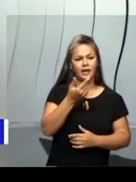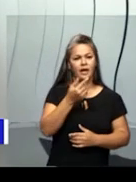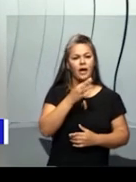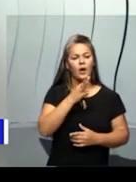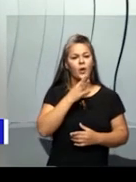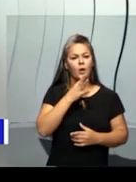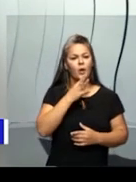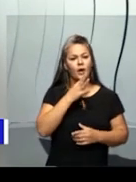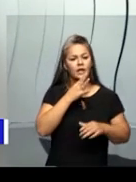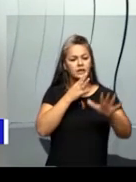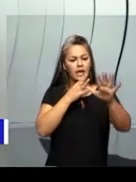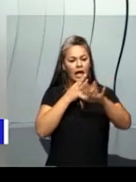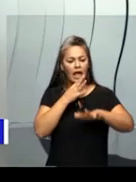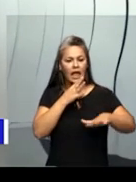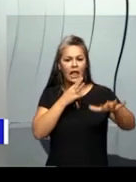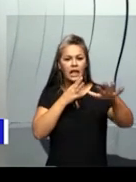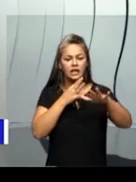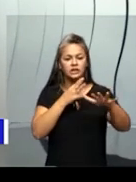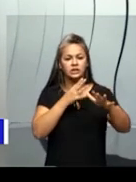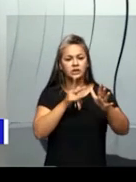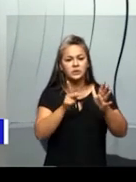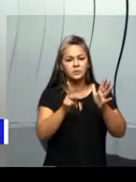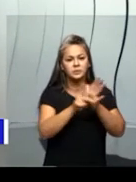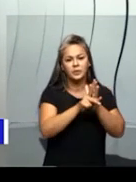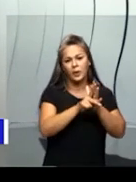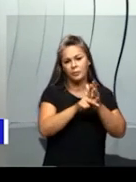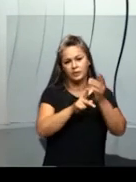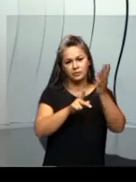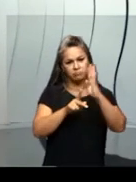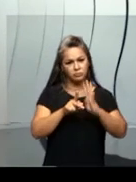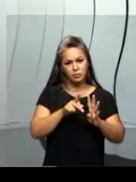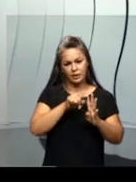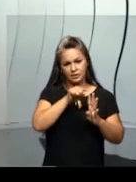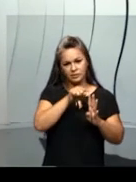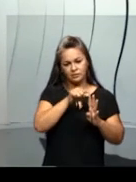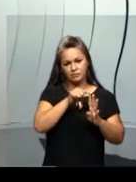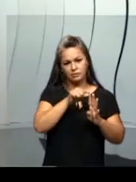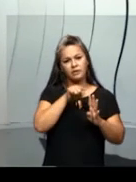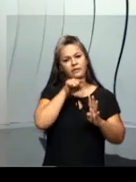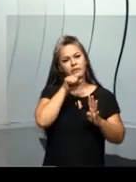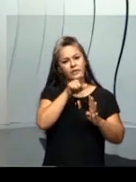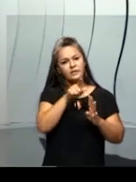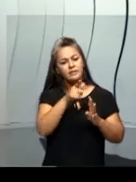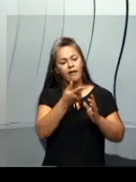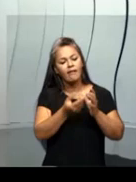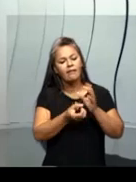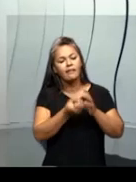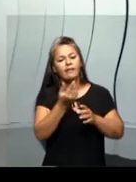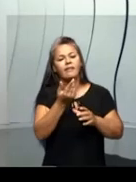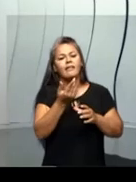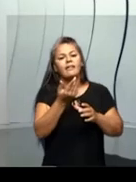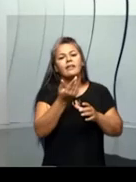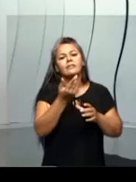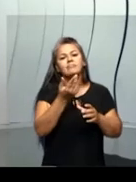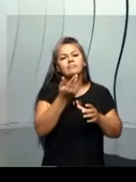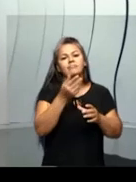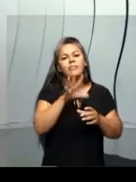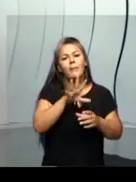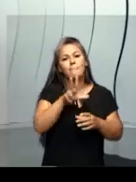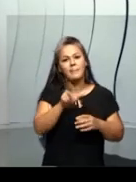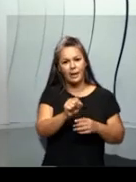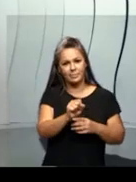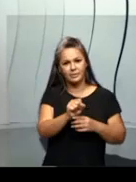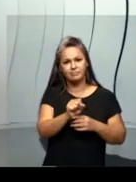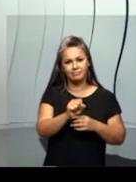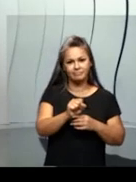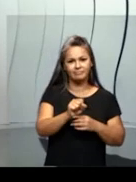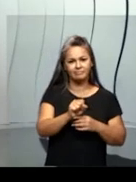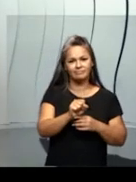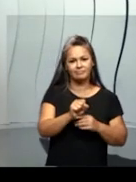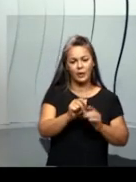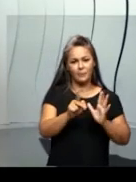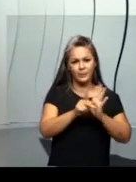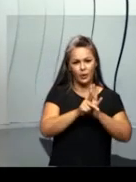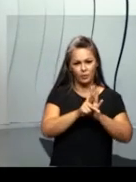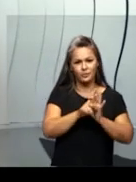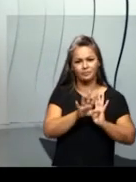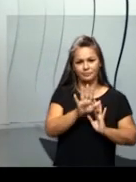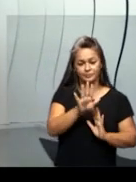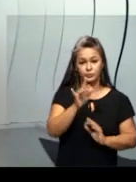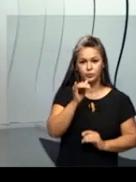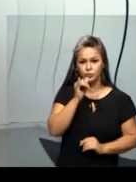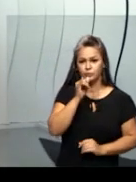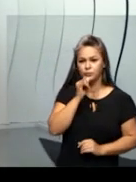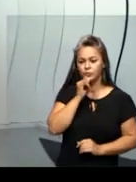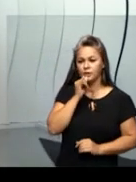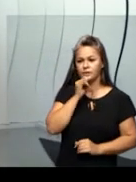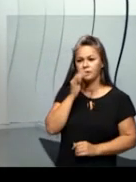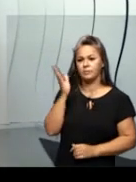a utilização do solo, ok? Aqui eu tenho para vocês 3 modelos aí de mapas que a gente tem